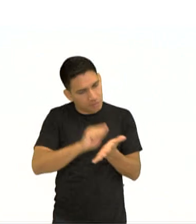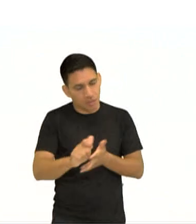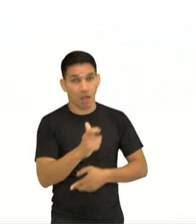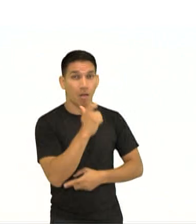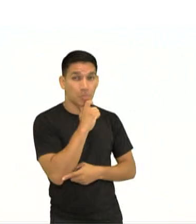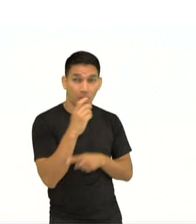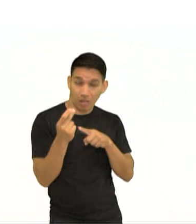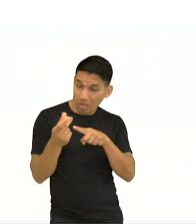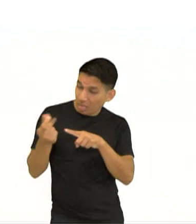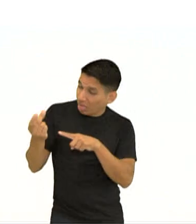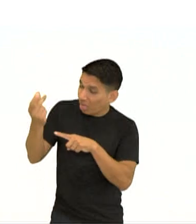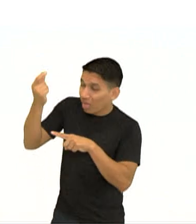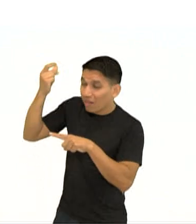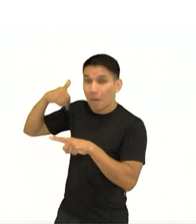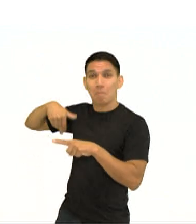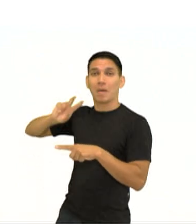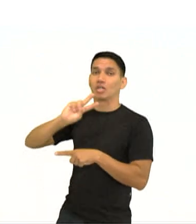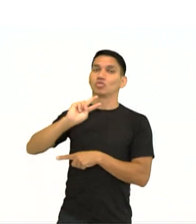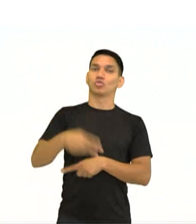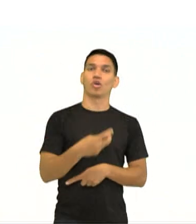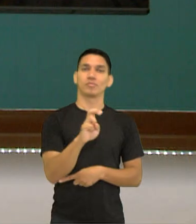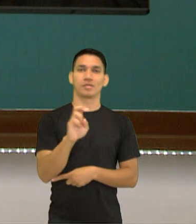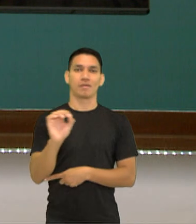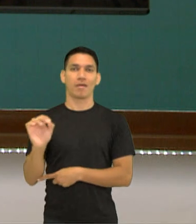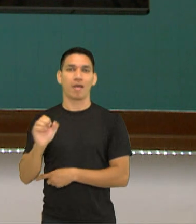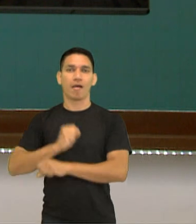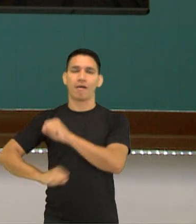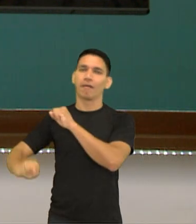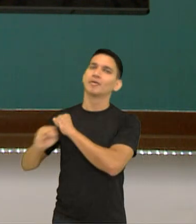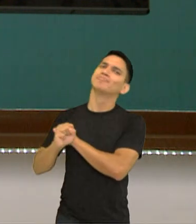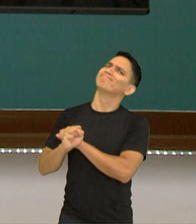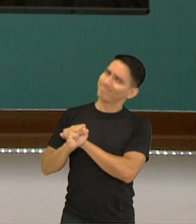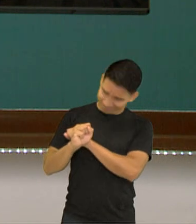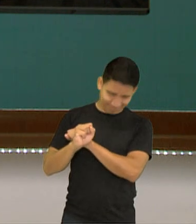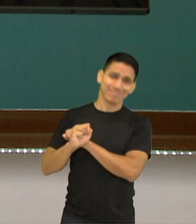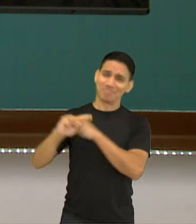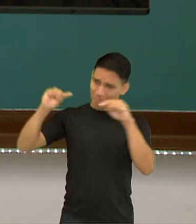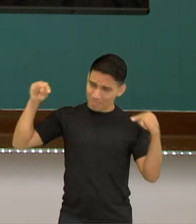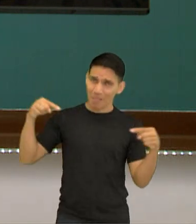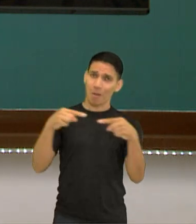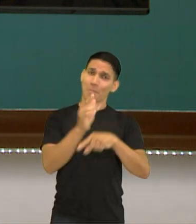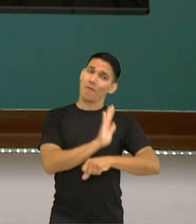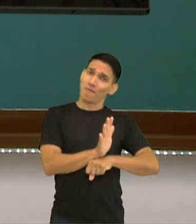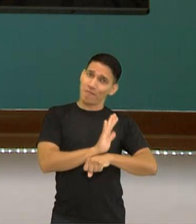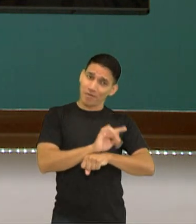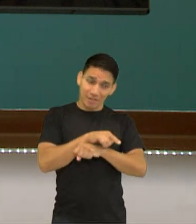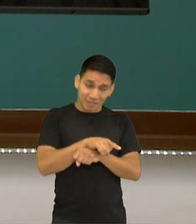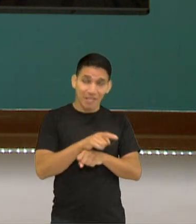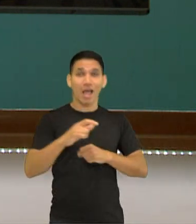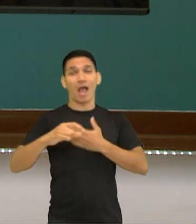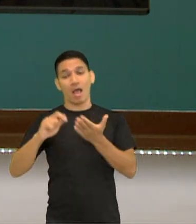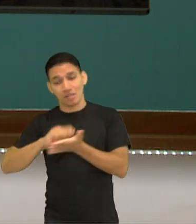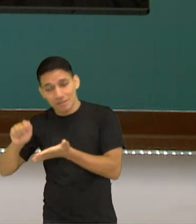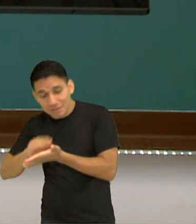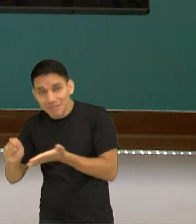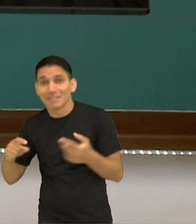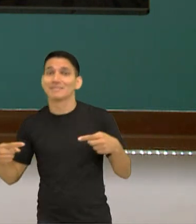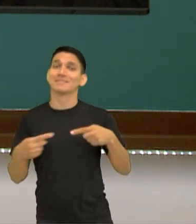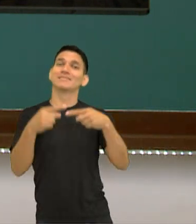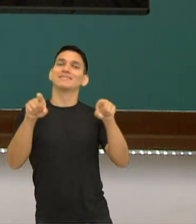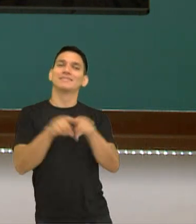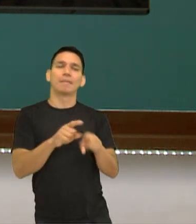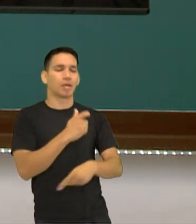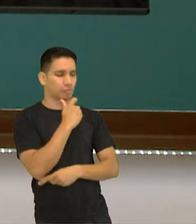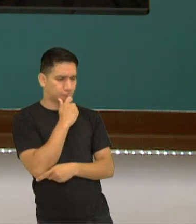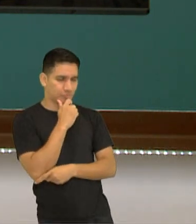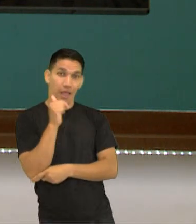há mais de 2.500 anos? É, pessoal, tem sim. Essa Matrix, essa realidade simulada,